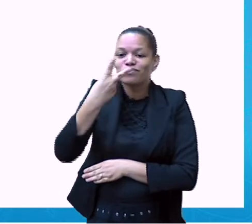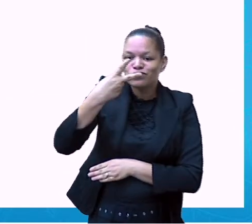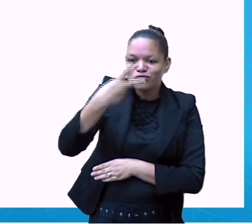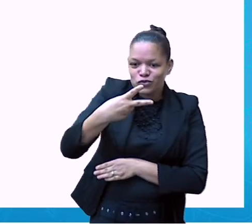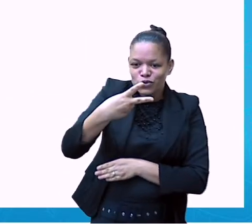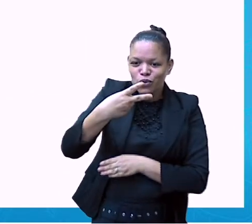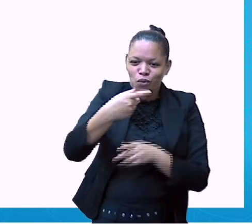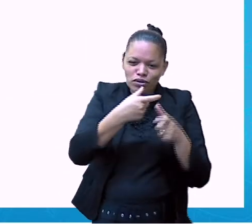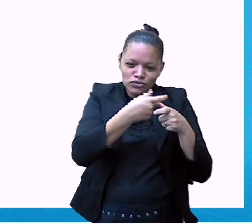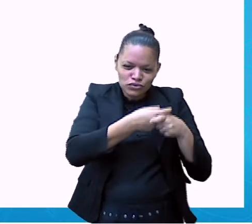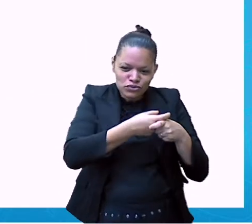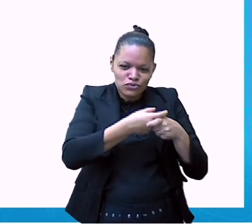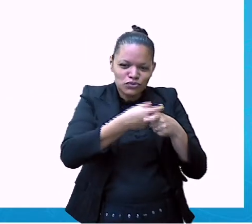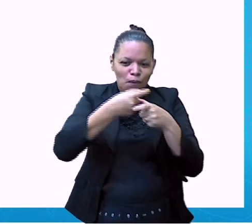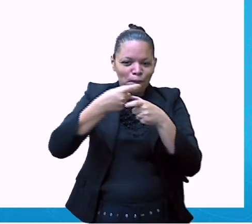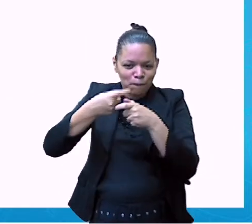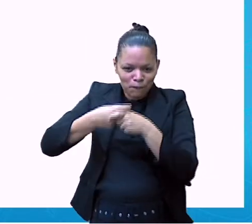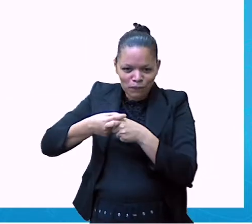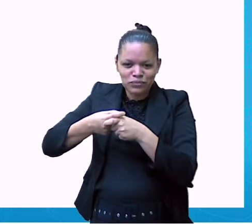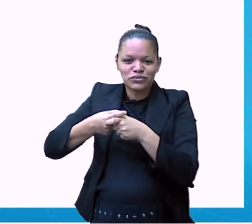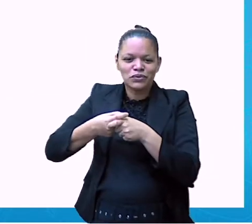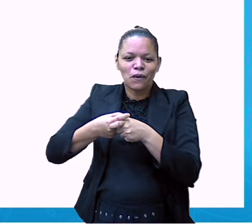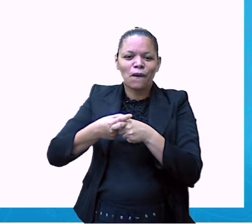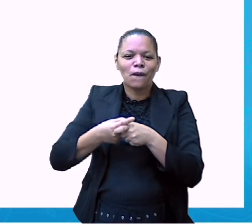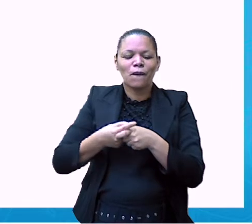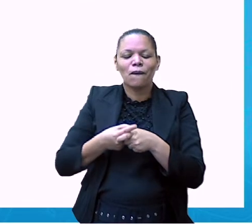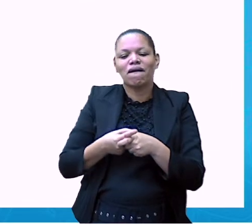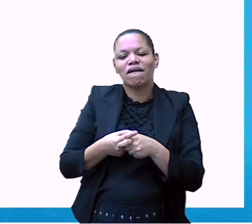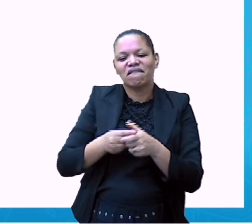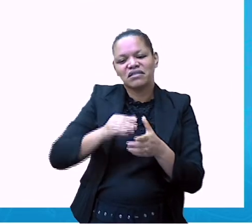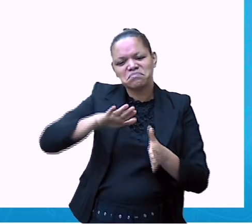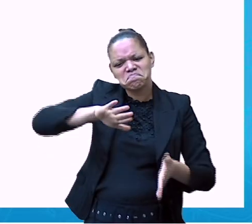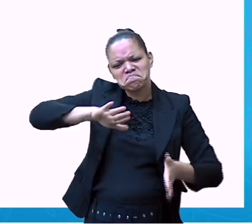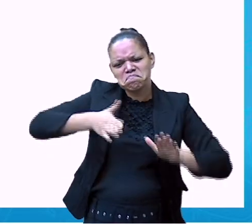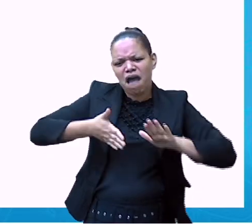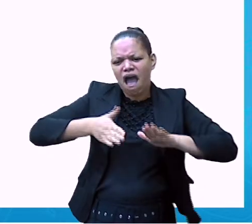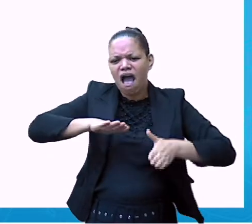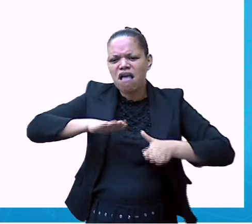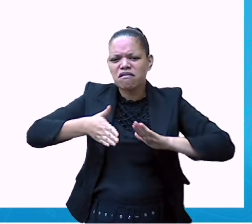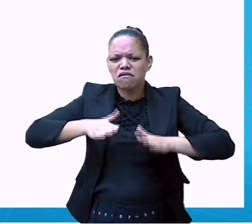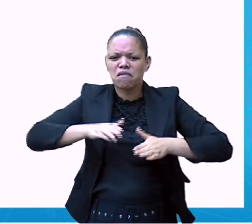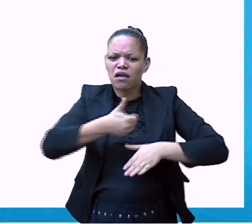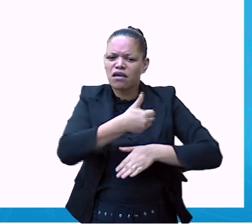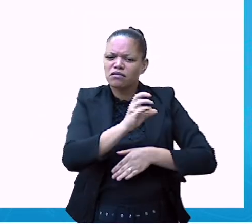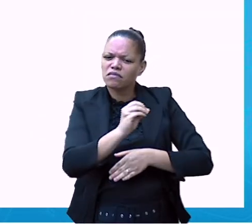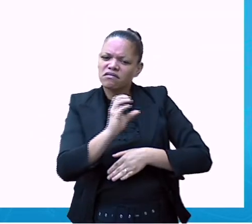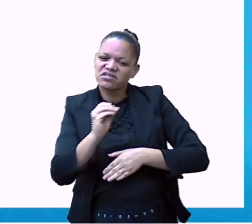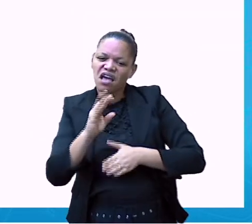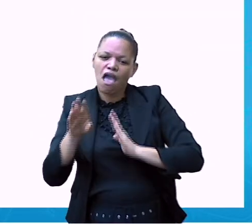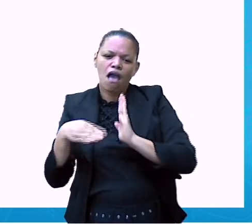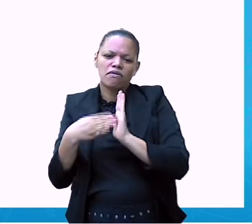e 3 anos de idade devem consumir 3 porções